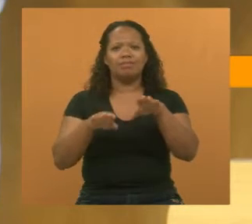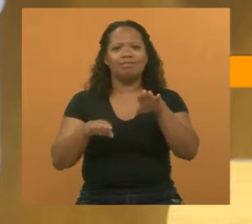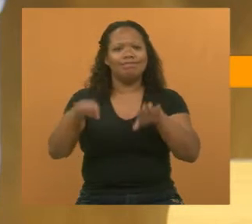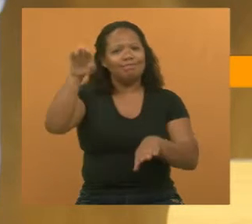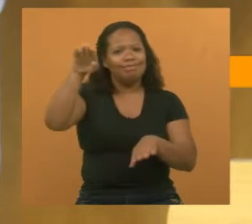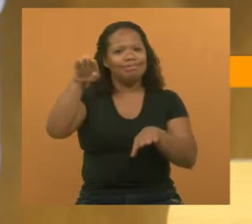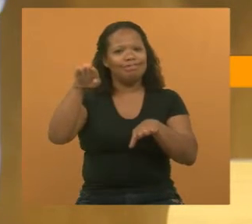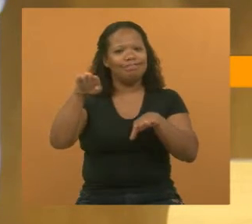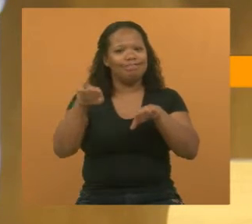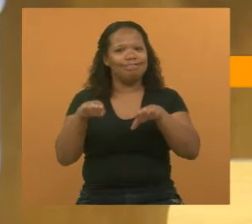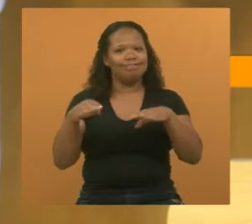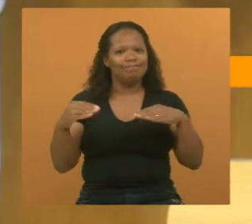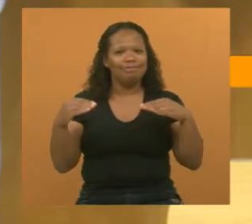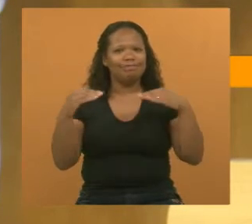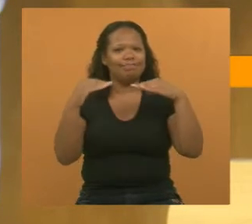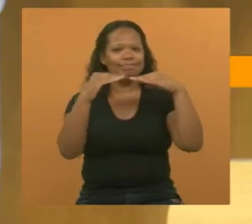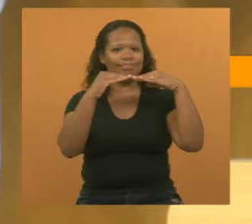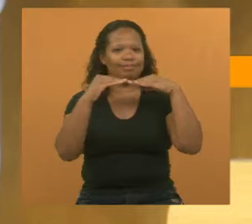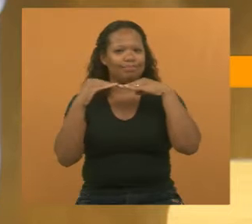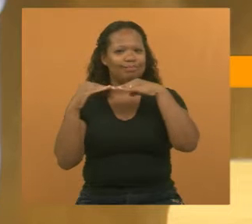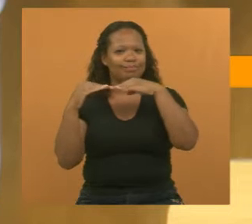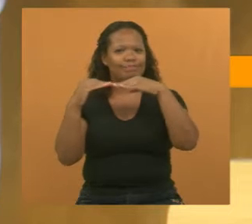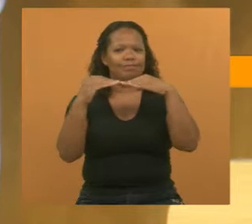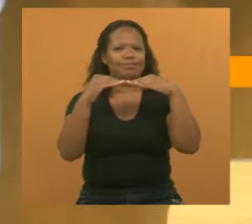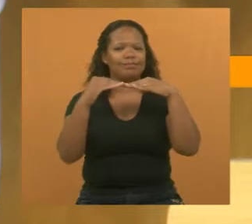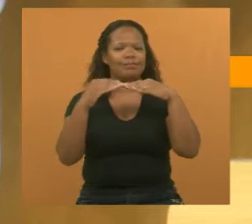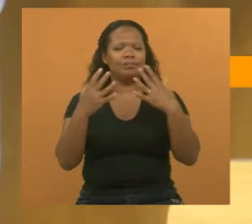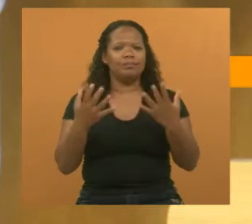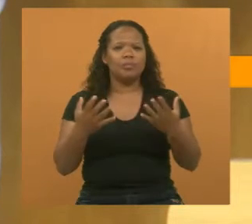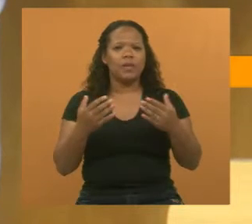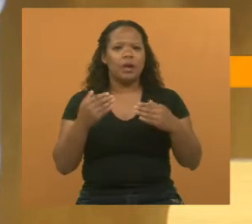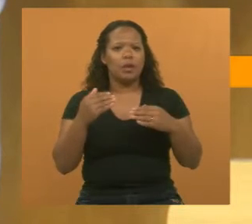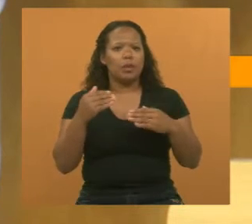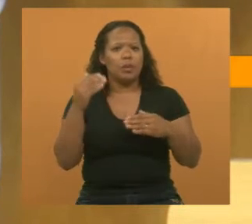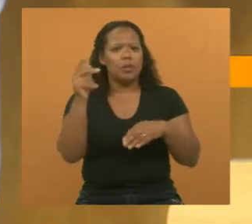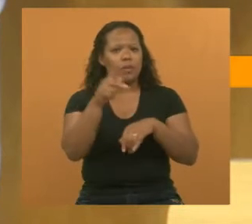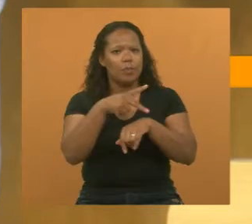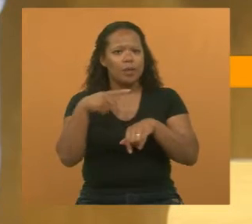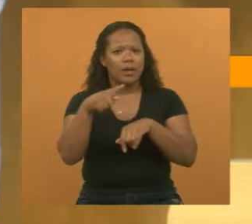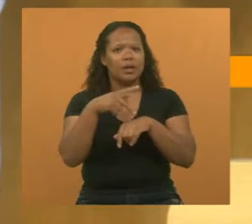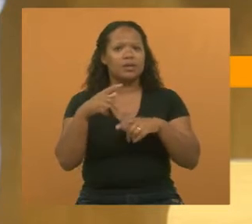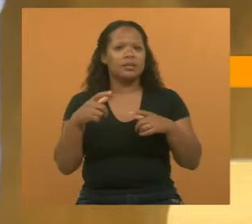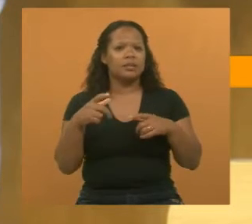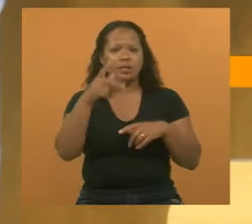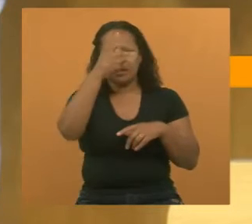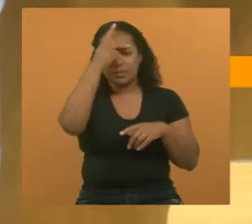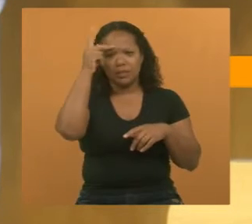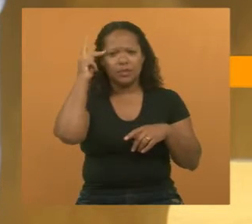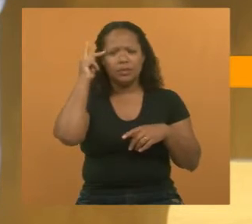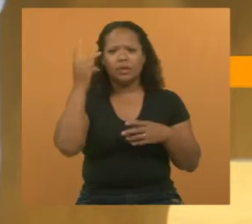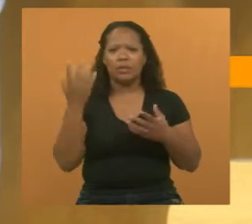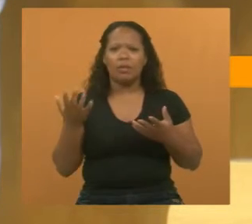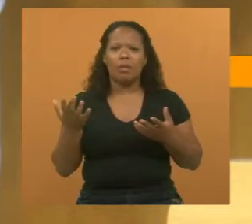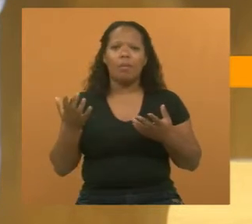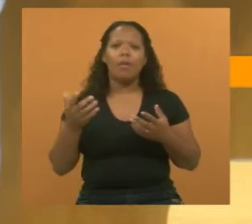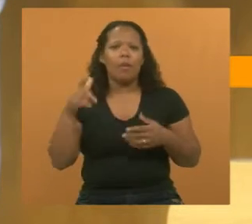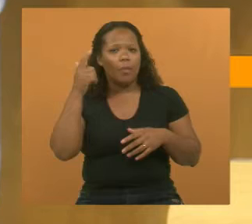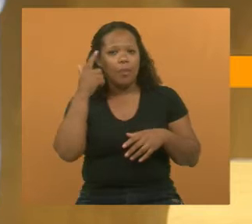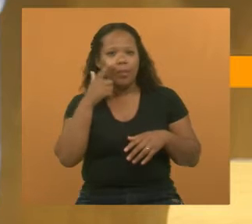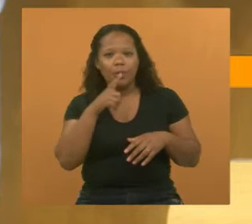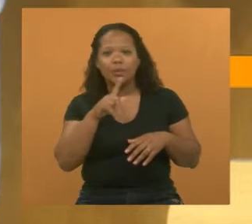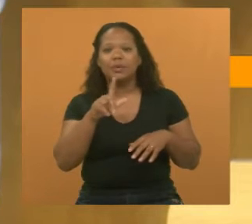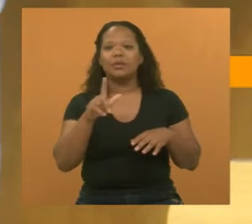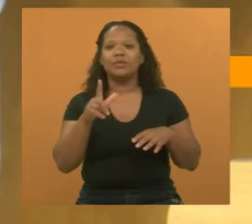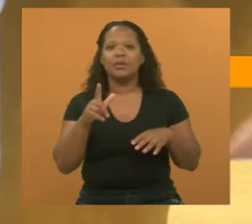brasileira, de social brasileira, é construir um país em que as pessoas possam ter as